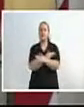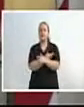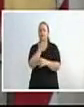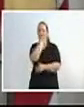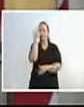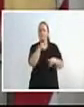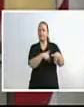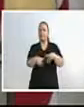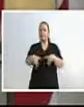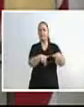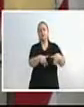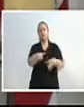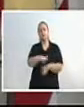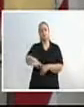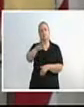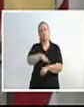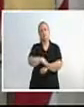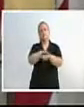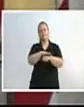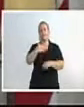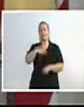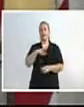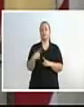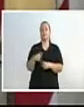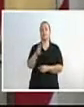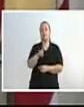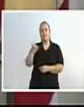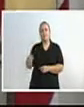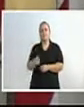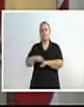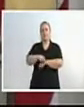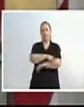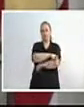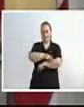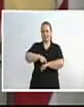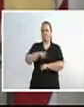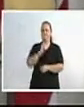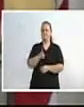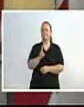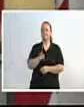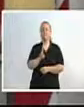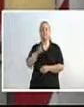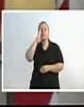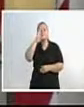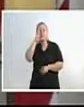principalmente, que por ali usam as calçadas, principalmente no momento